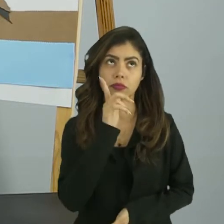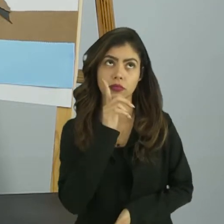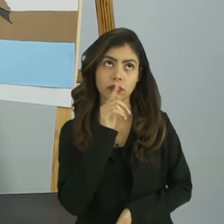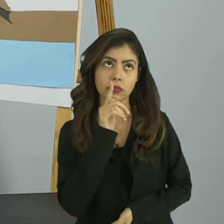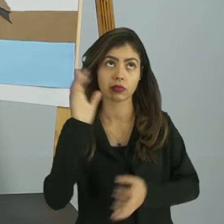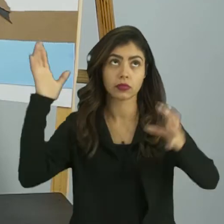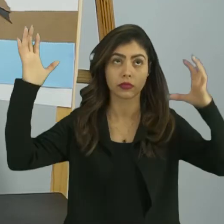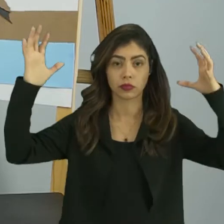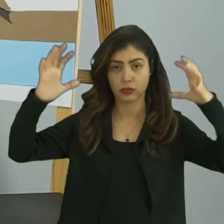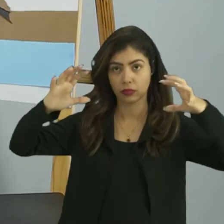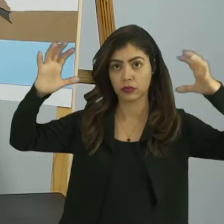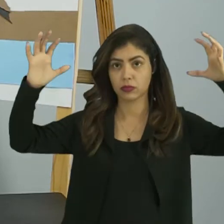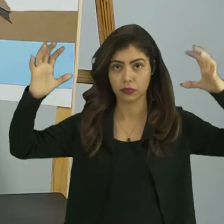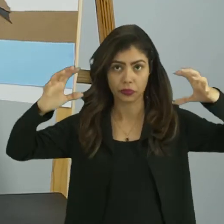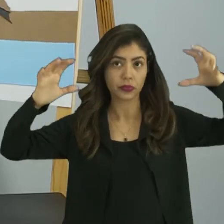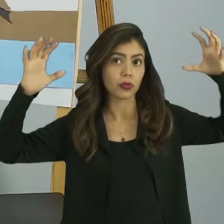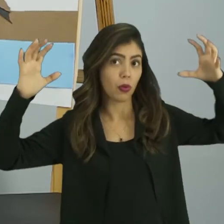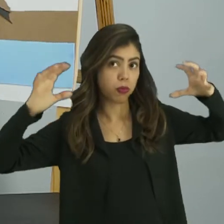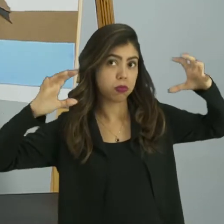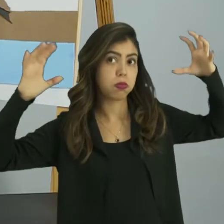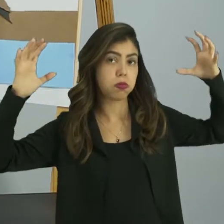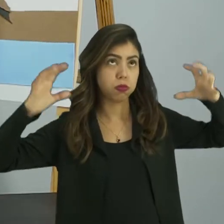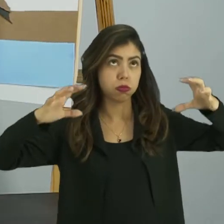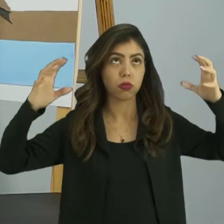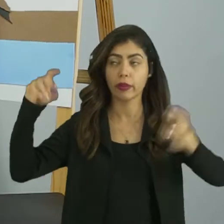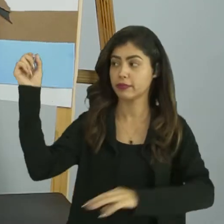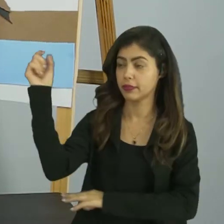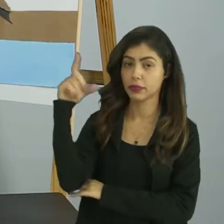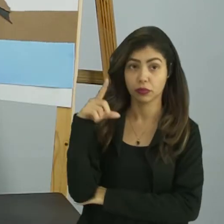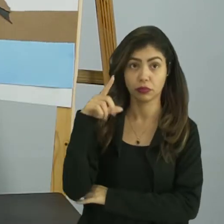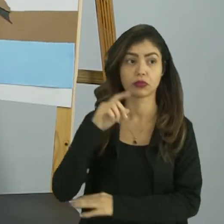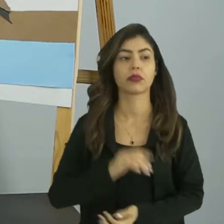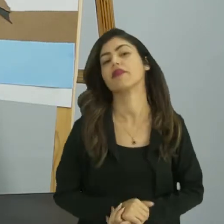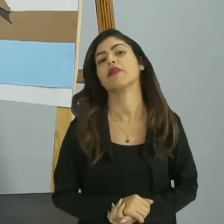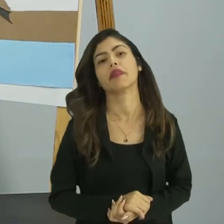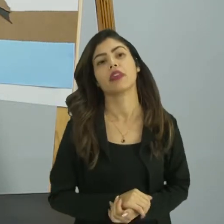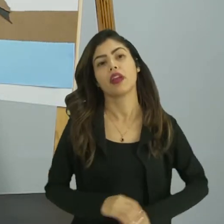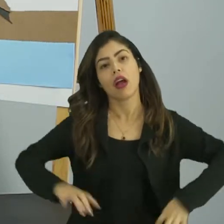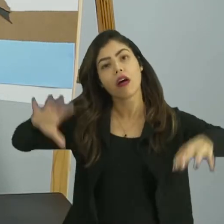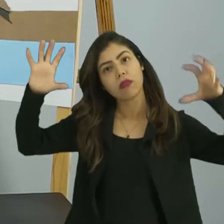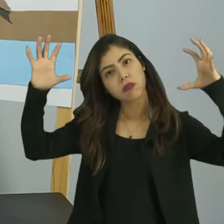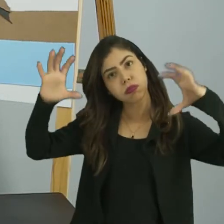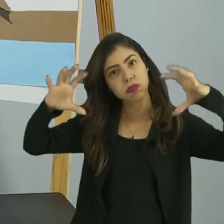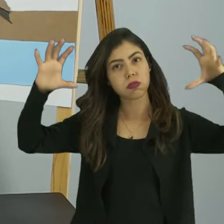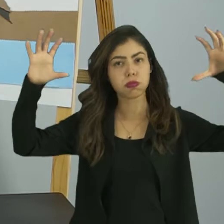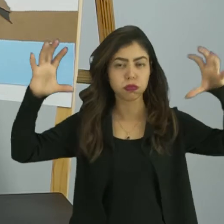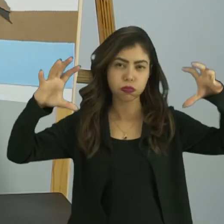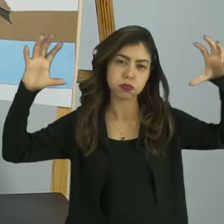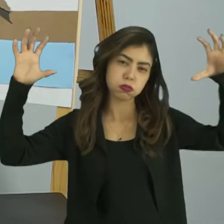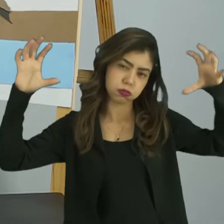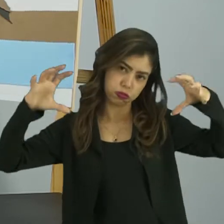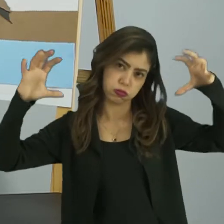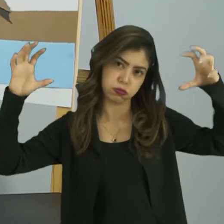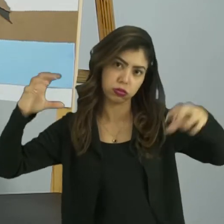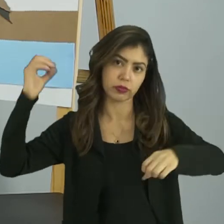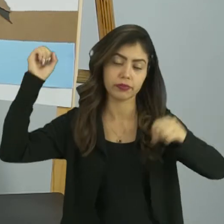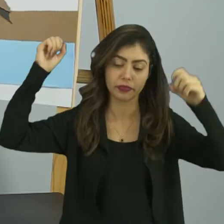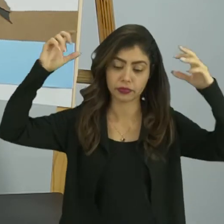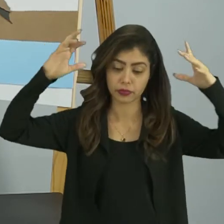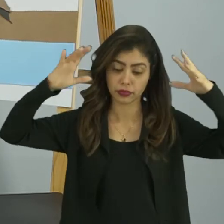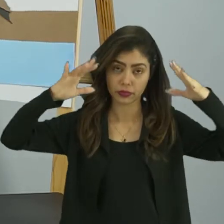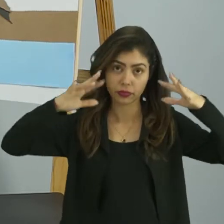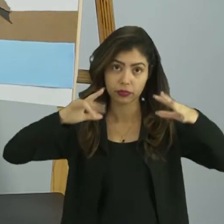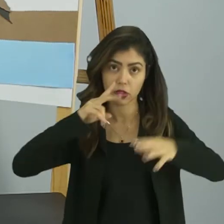a chuva, não é? E nós temos o sol. Então, a chuva, quando cai,